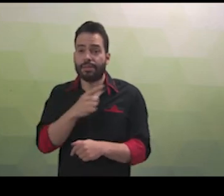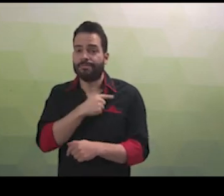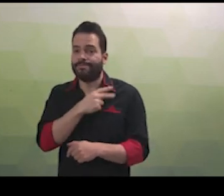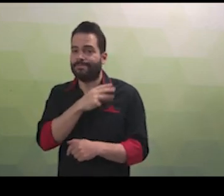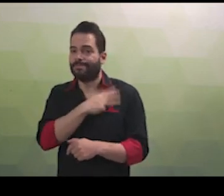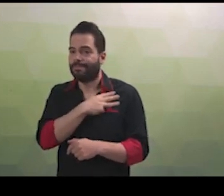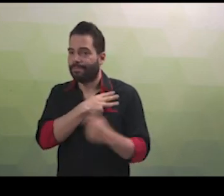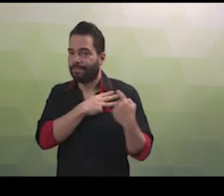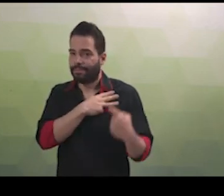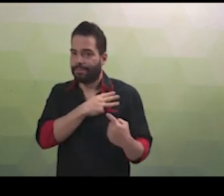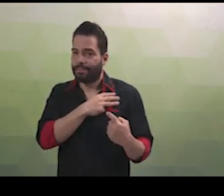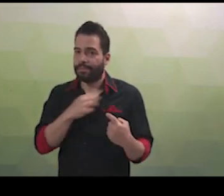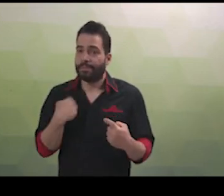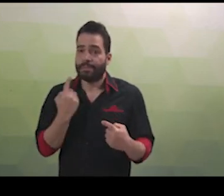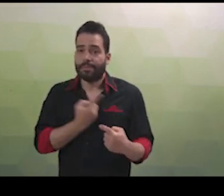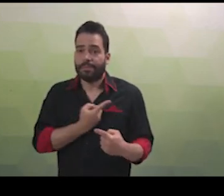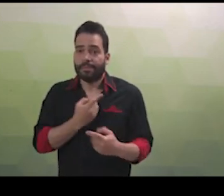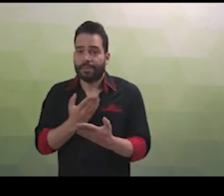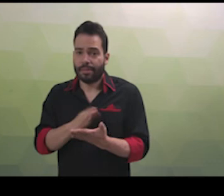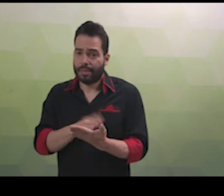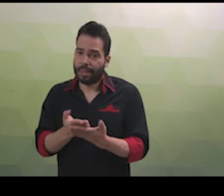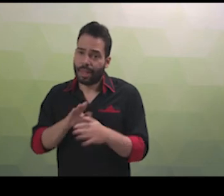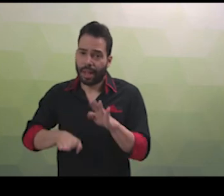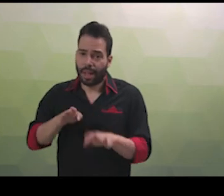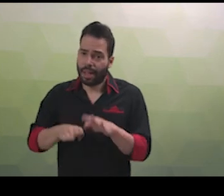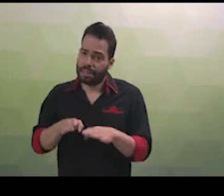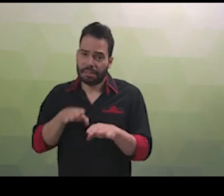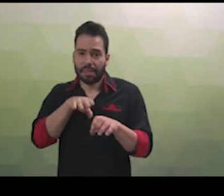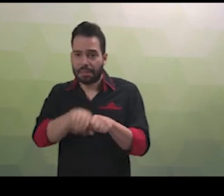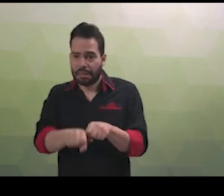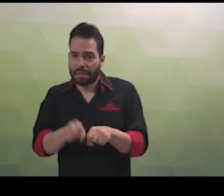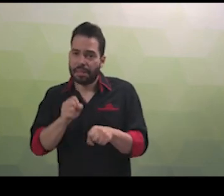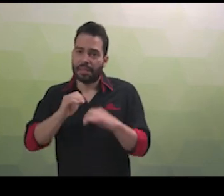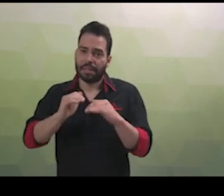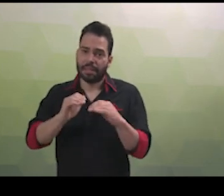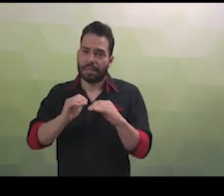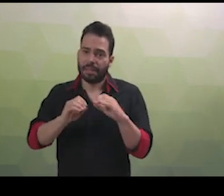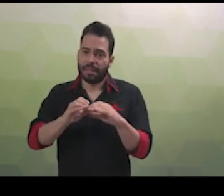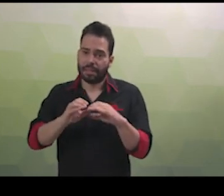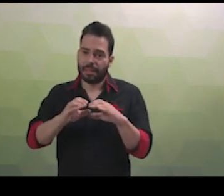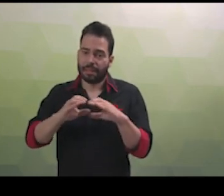concurso público foi o nível médio, embora os nossos intérpretes tenham formações superiores,